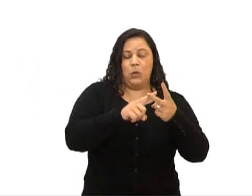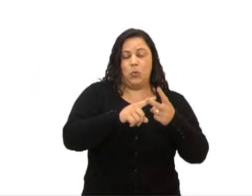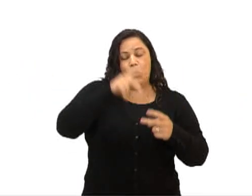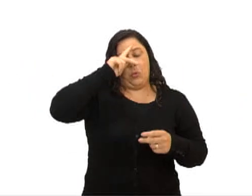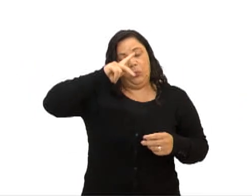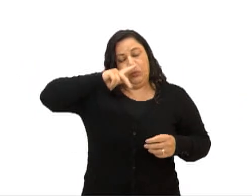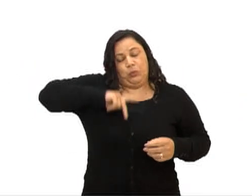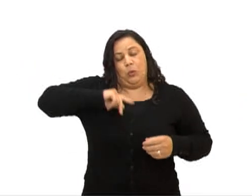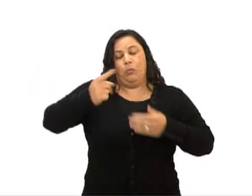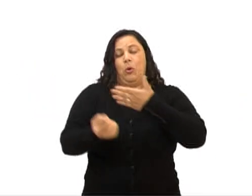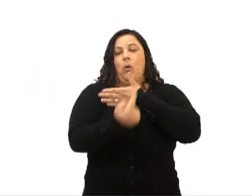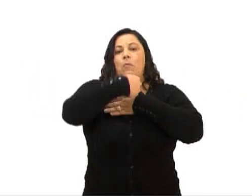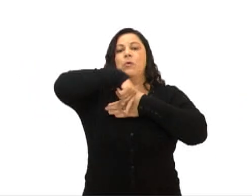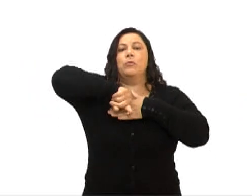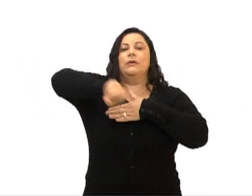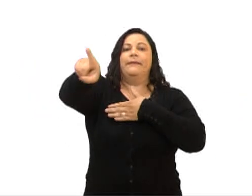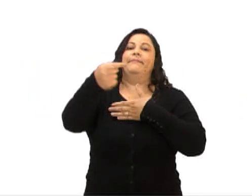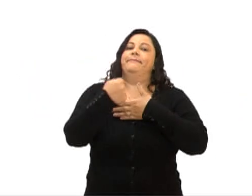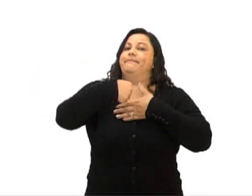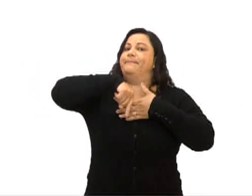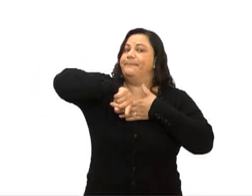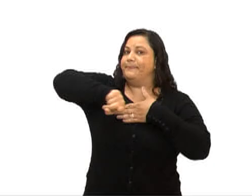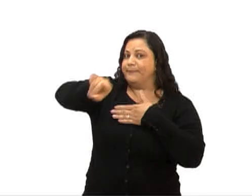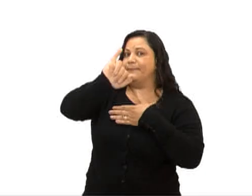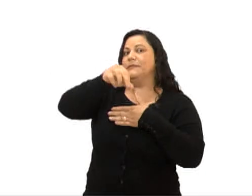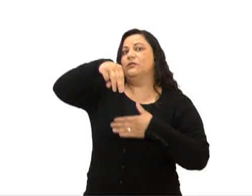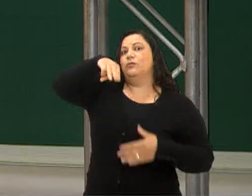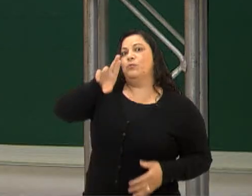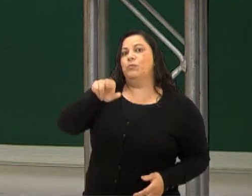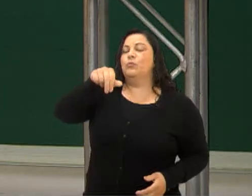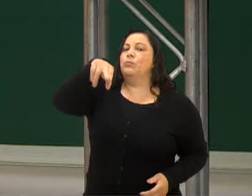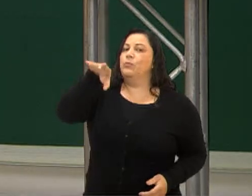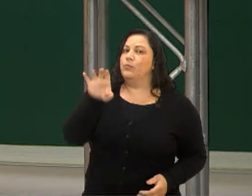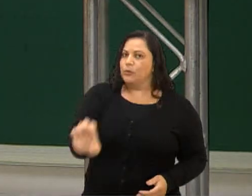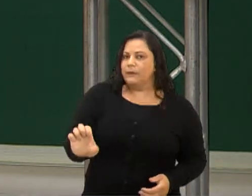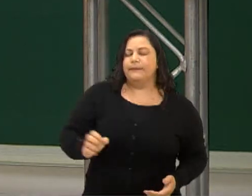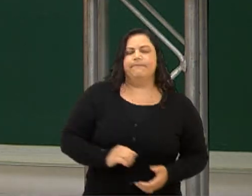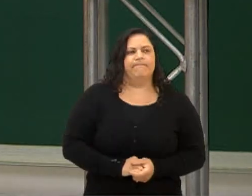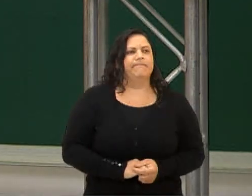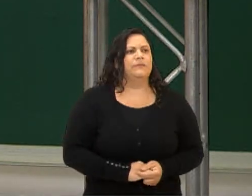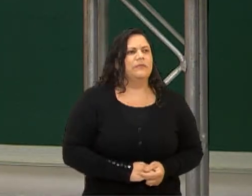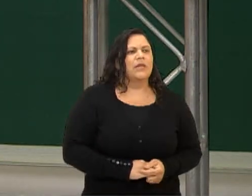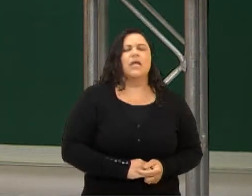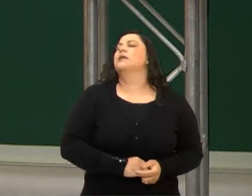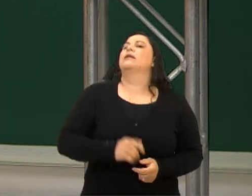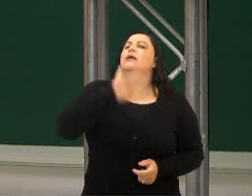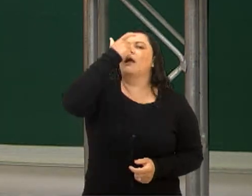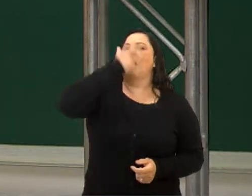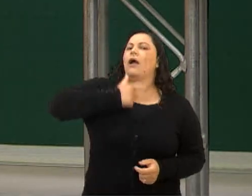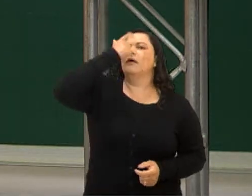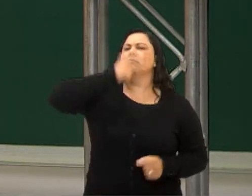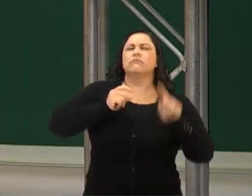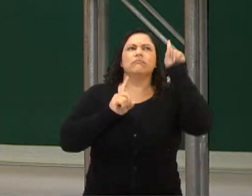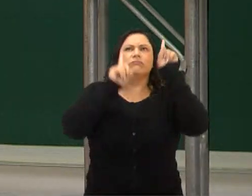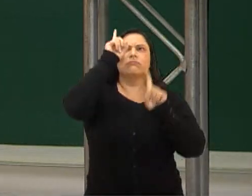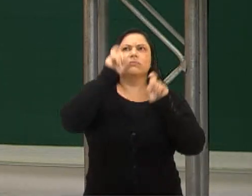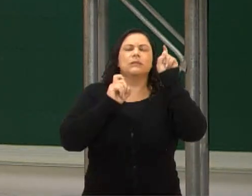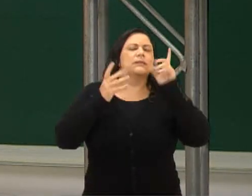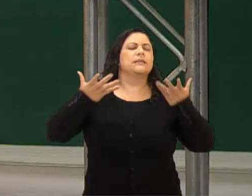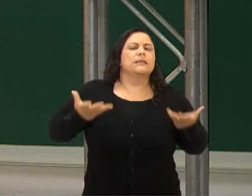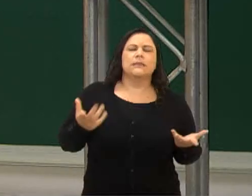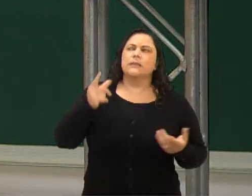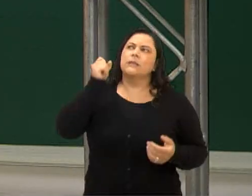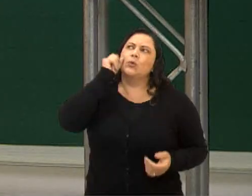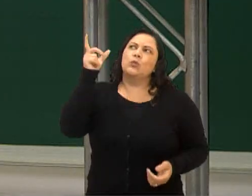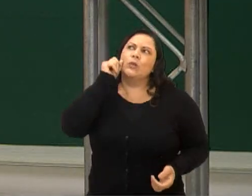primeiro quadrinho, né, a gente tem ali a expressão do Garfield. Será que o Garfield tem essa demonstração de alegria, né, como